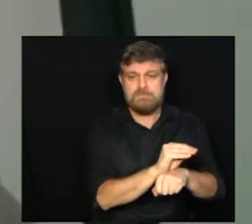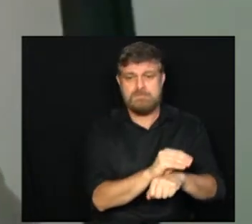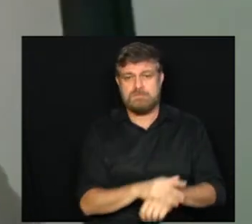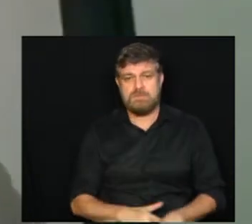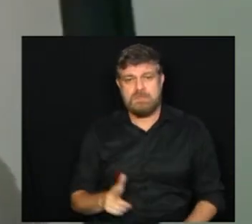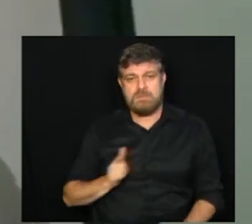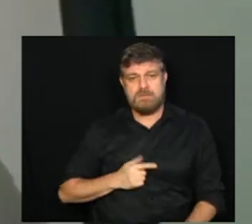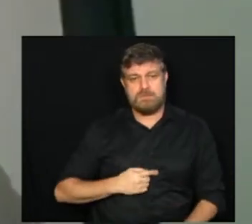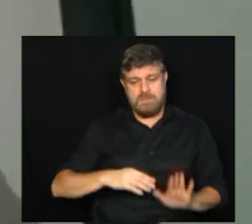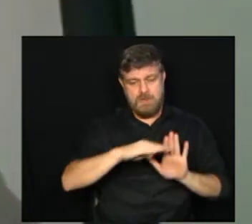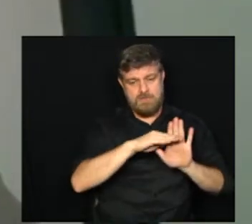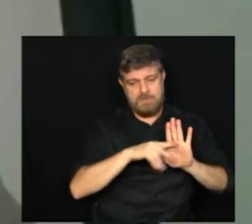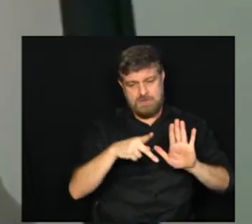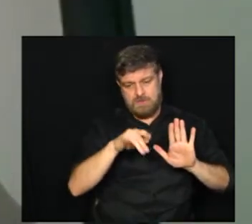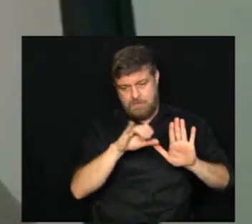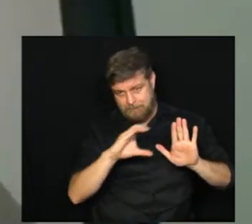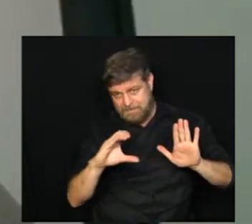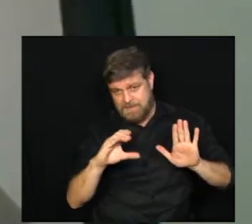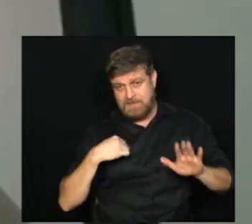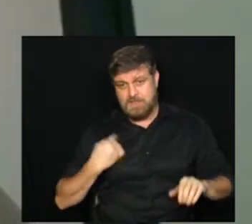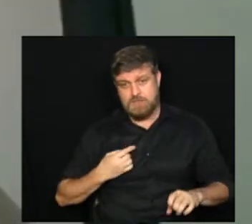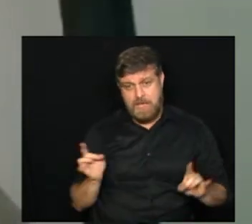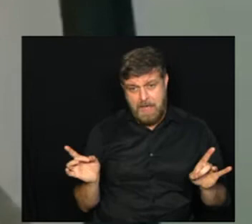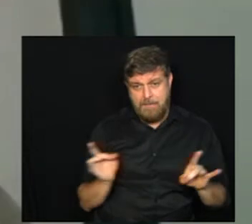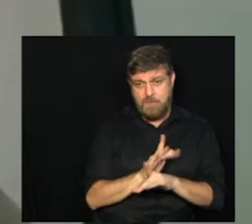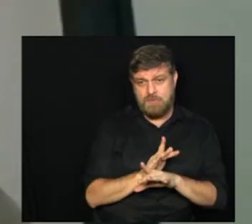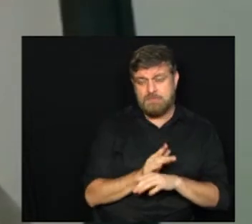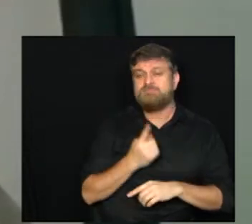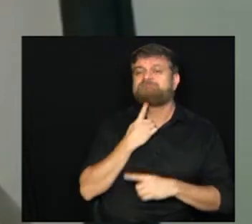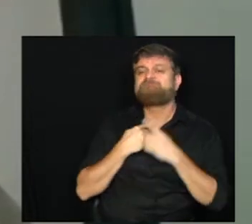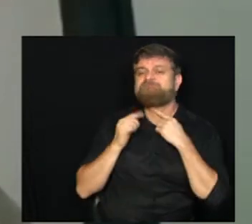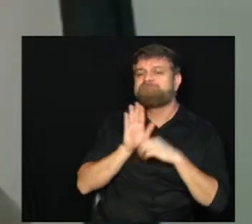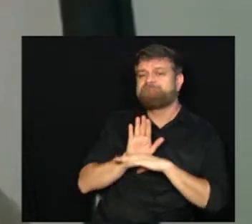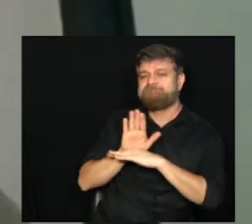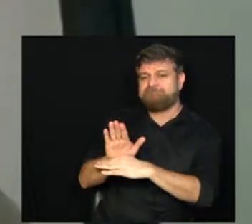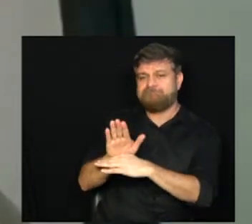PIC está à disposição, e que a gente não tenha que